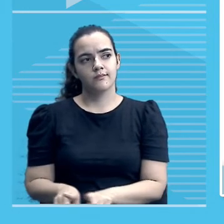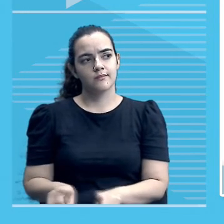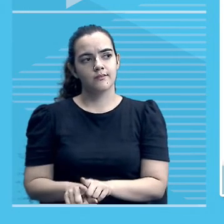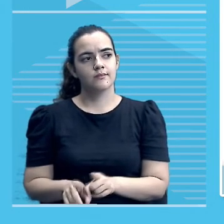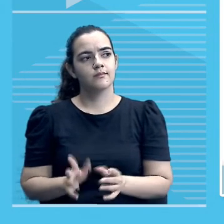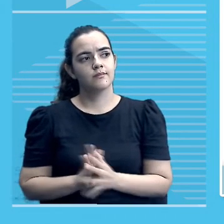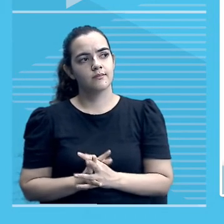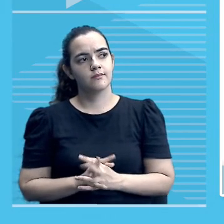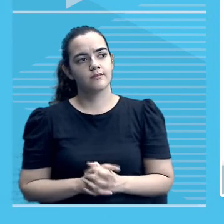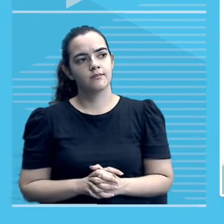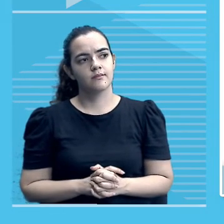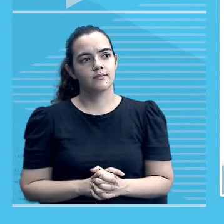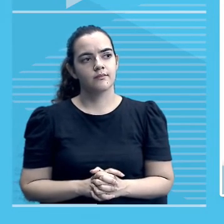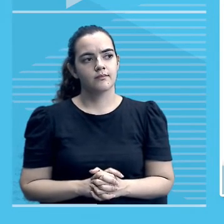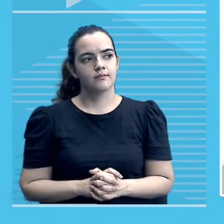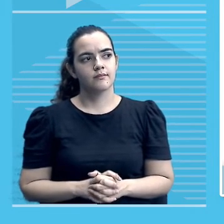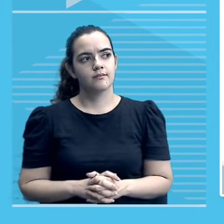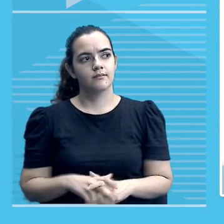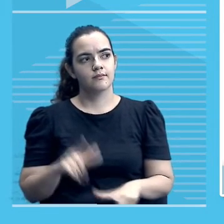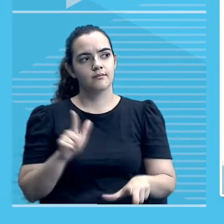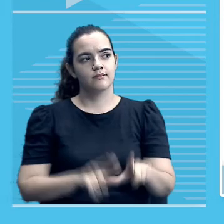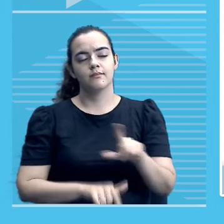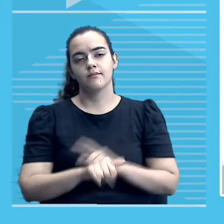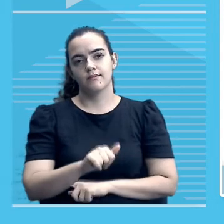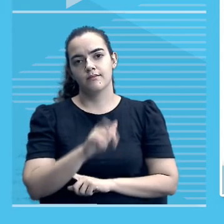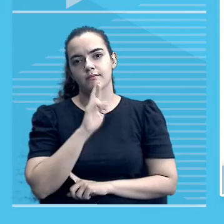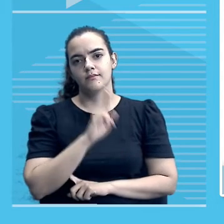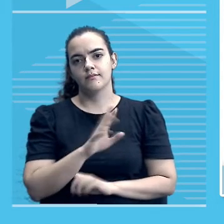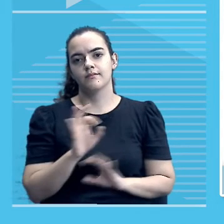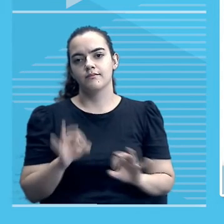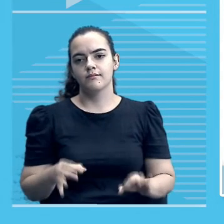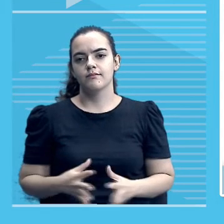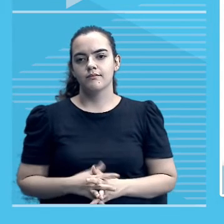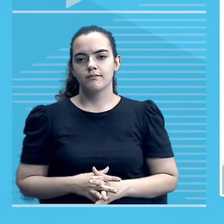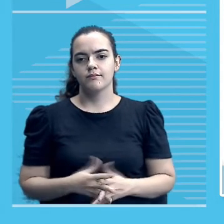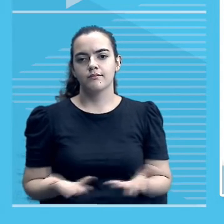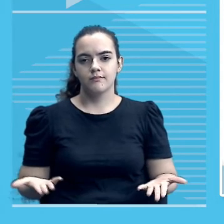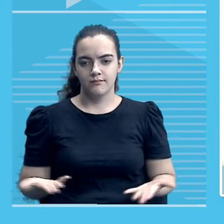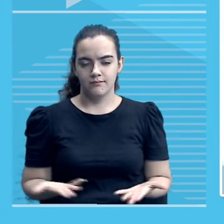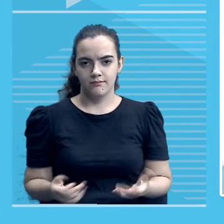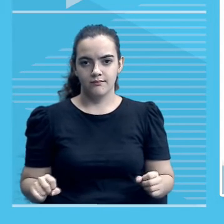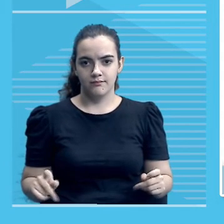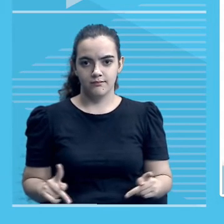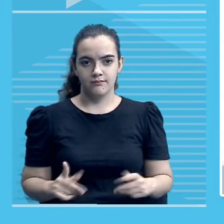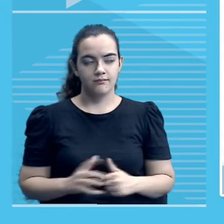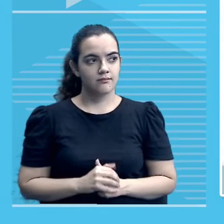A resposta aí, portanto, é a letra A. Certinho?